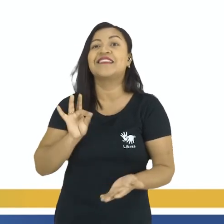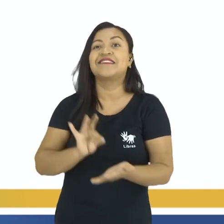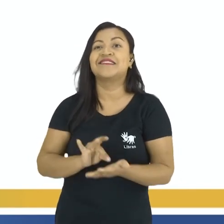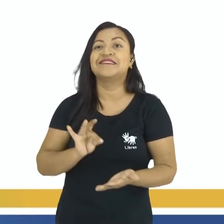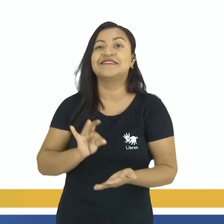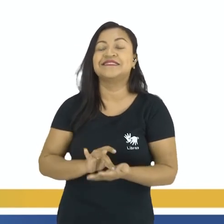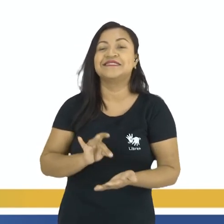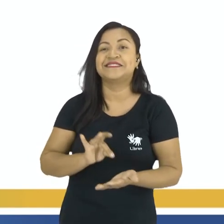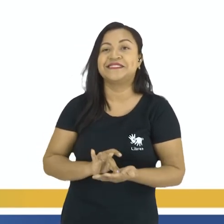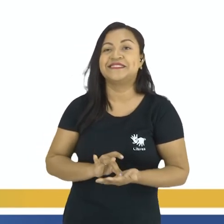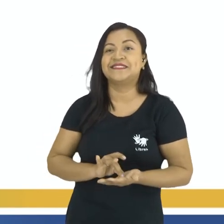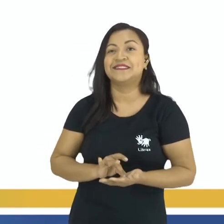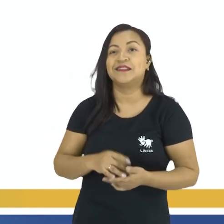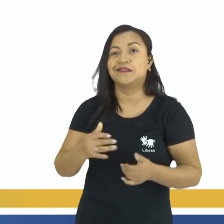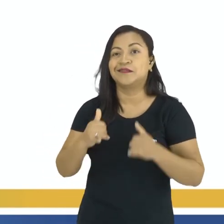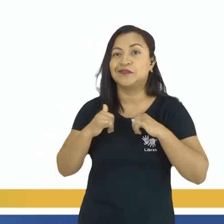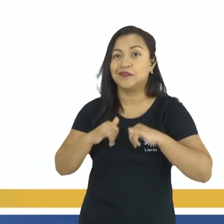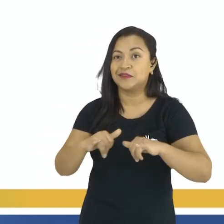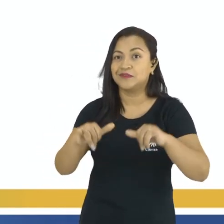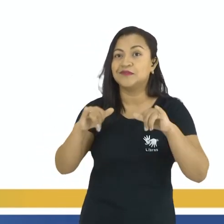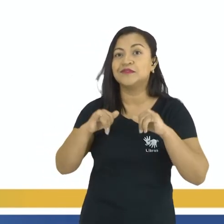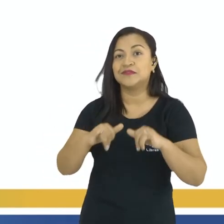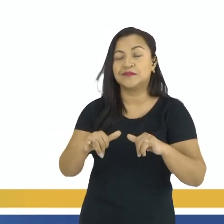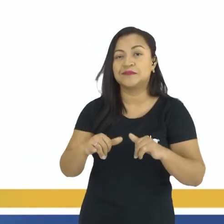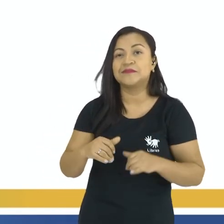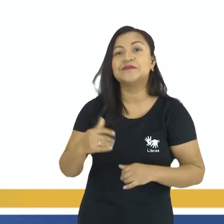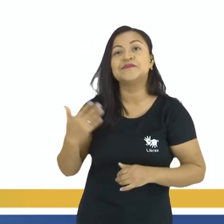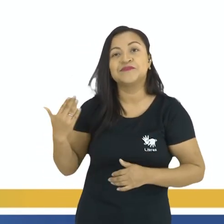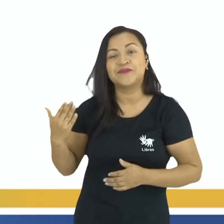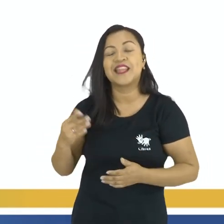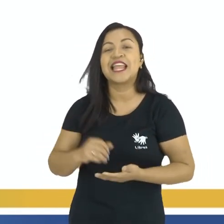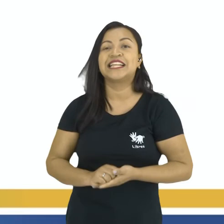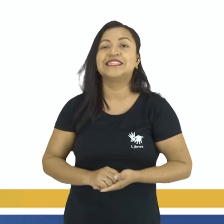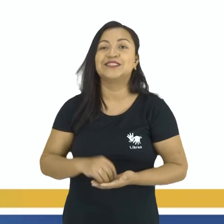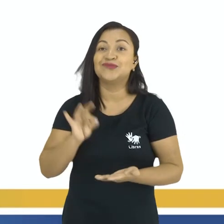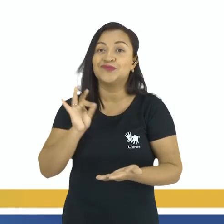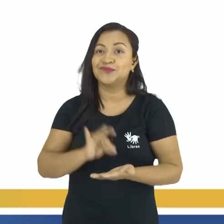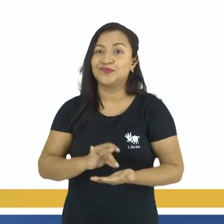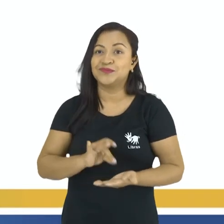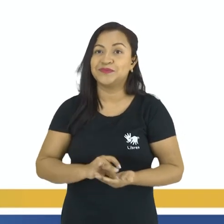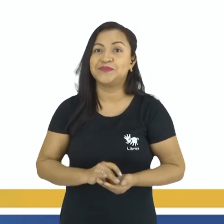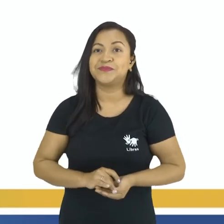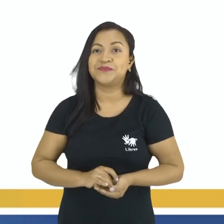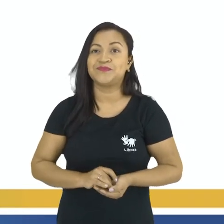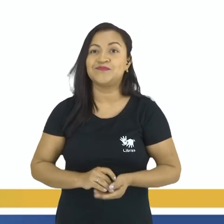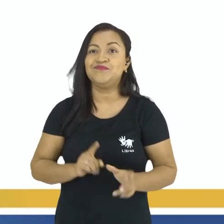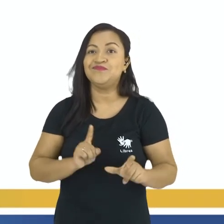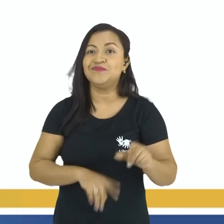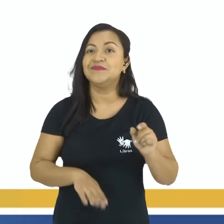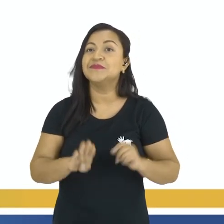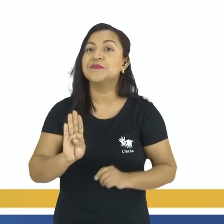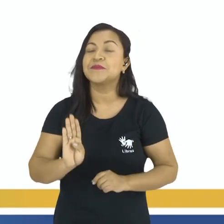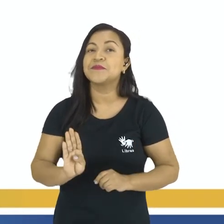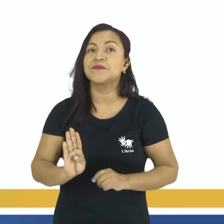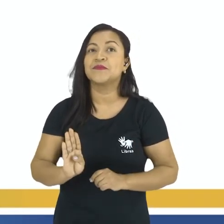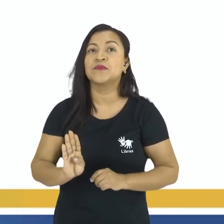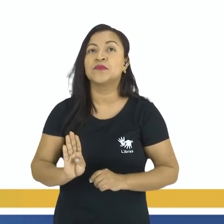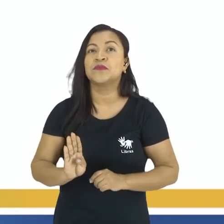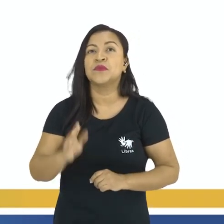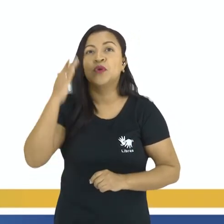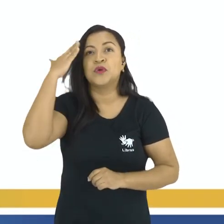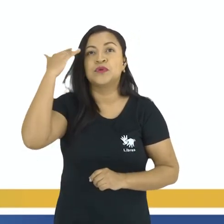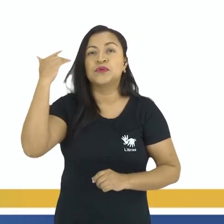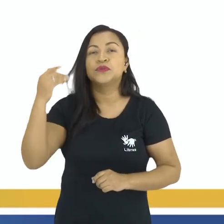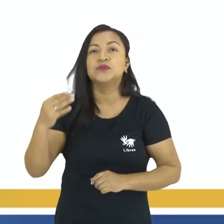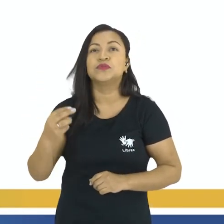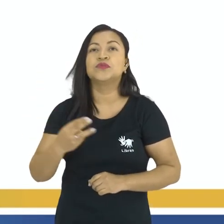Verdadeiro. Então, as informações contidas aqui são verdadeiras. Letra B, conhecidos como soldados de